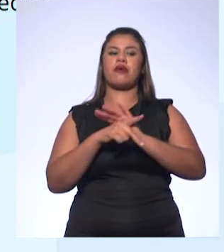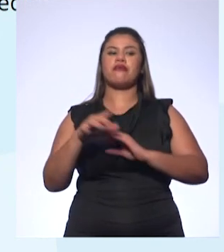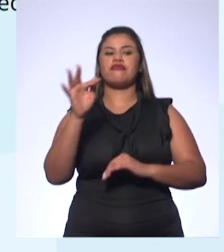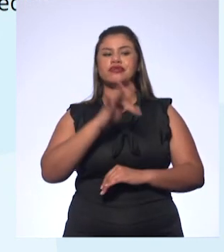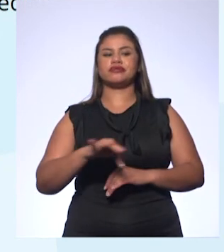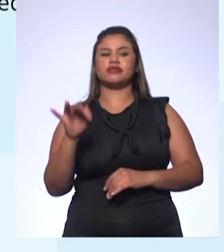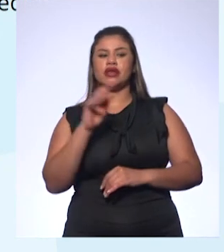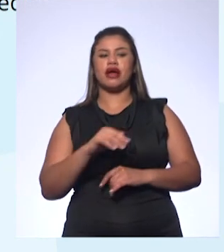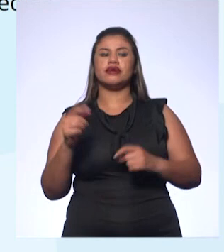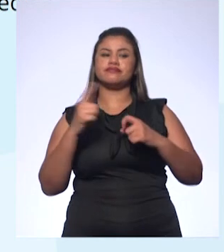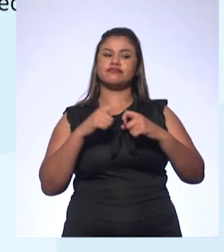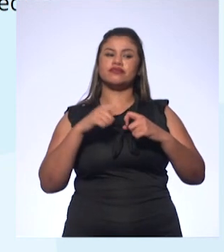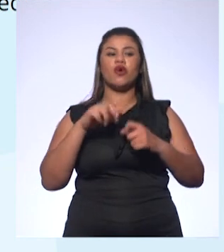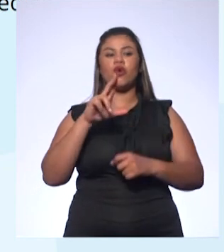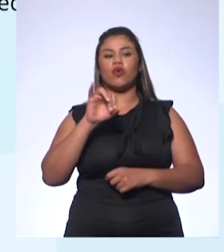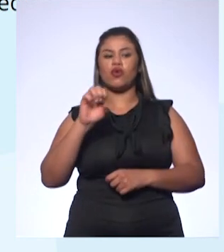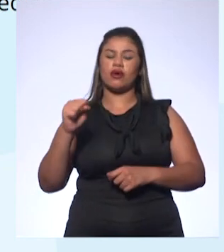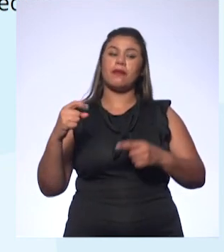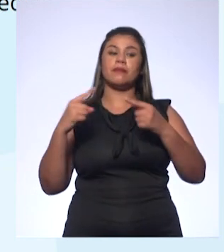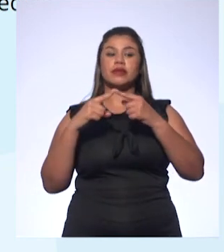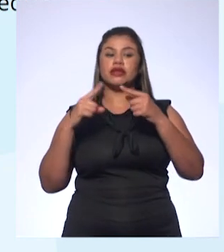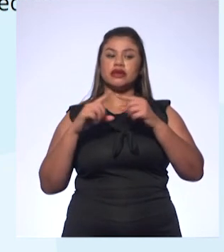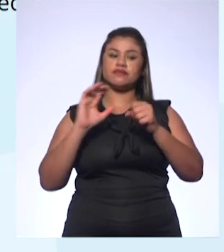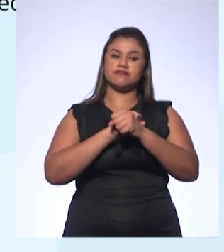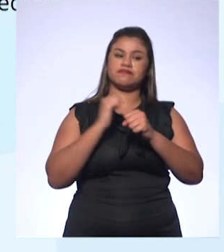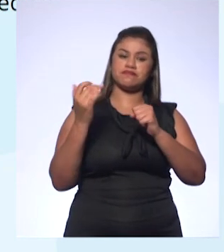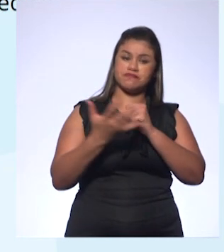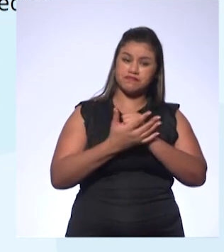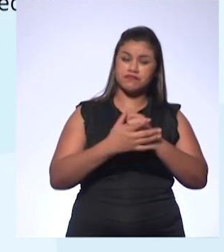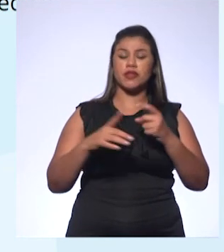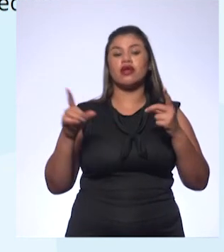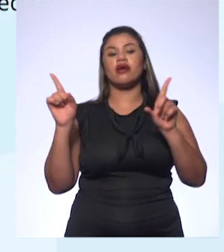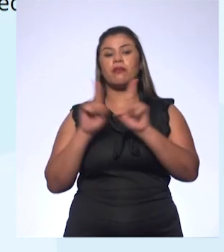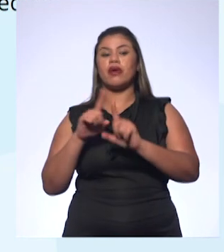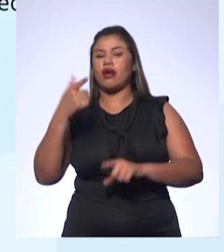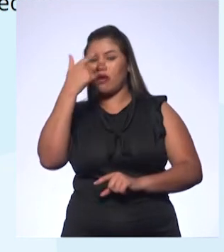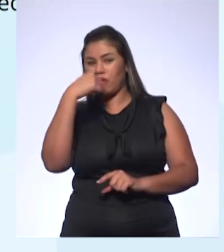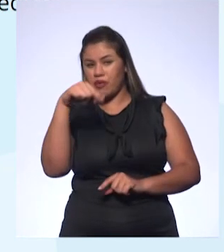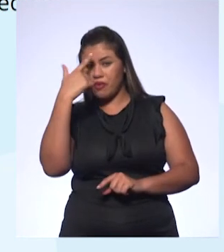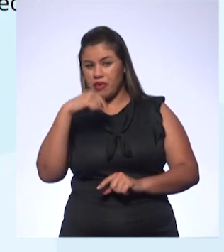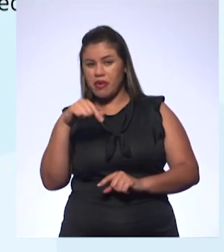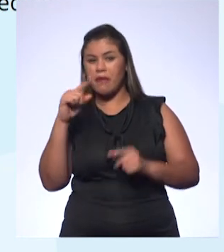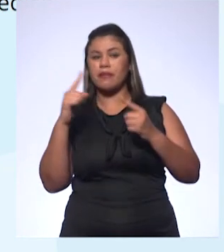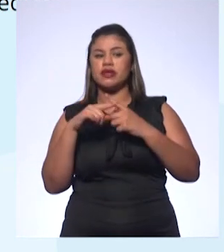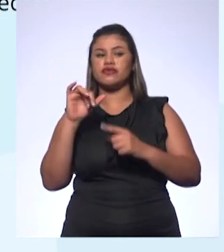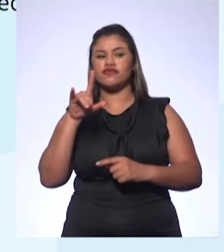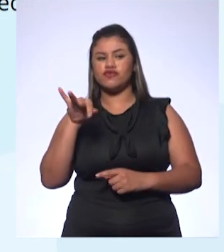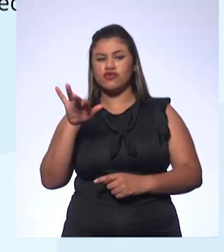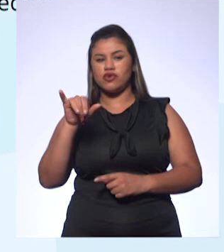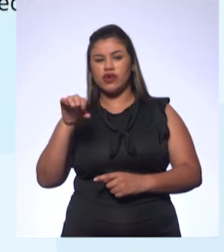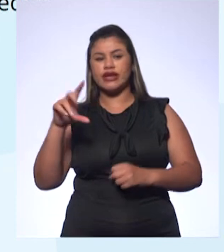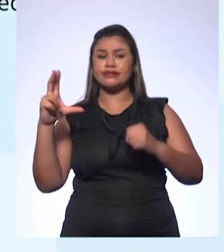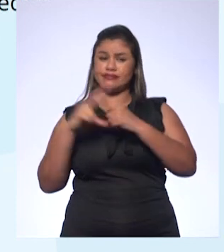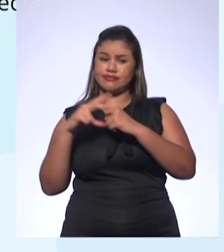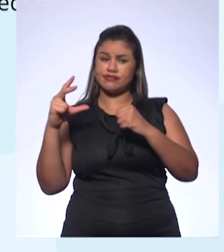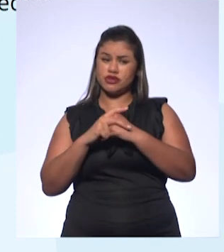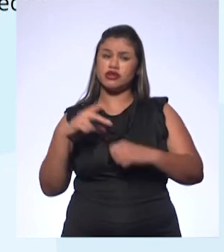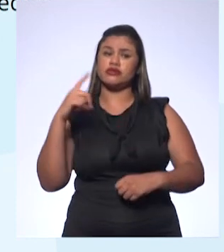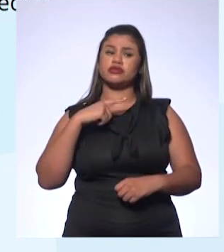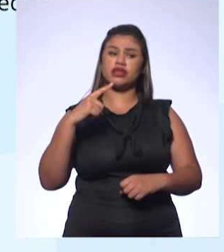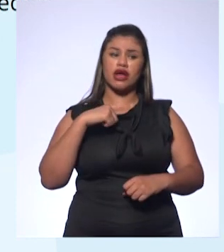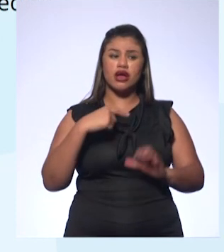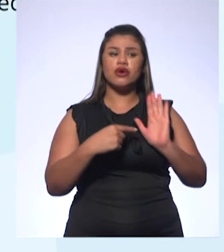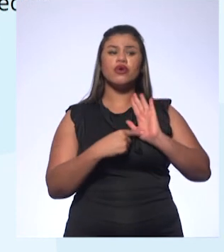USP, tanto a Covid-19 quanto a gripe causada principalmente pelo vírus influenza